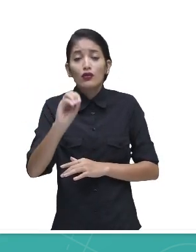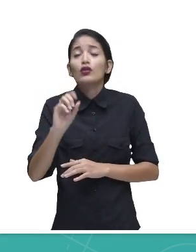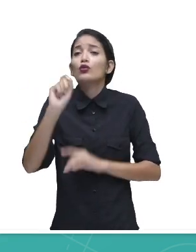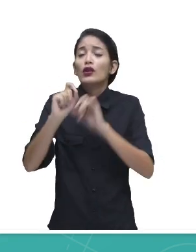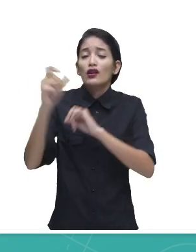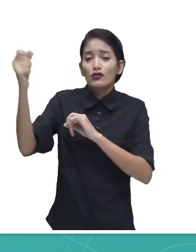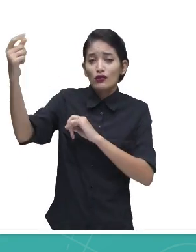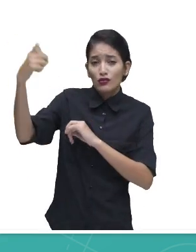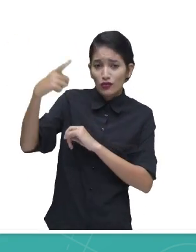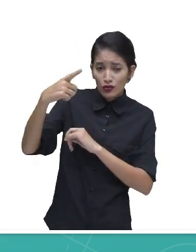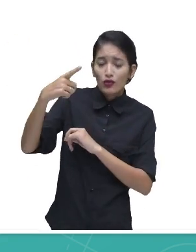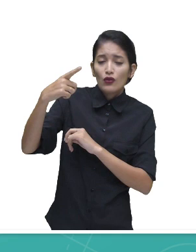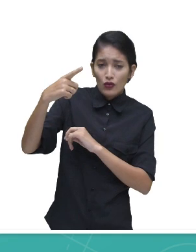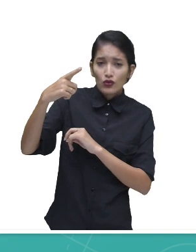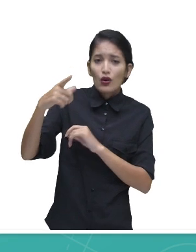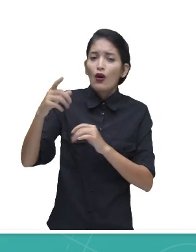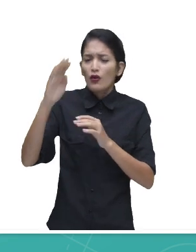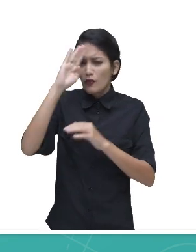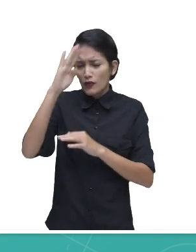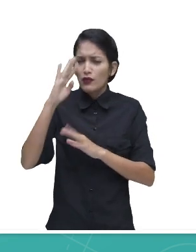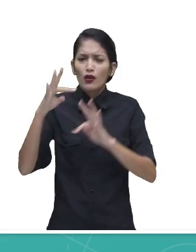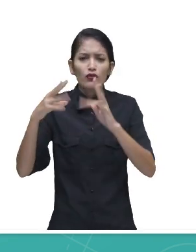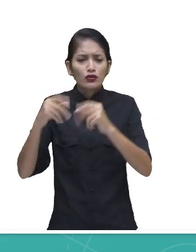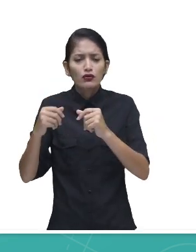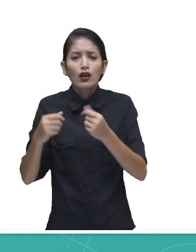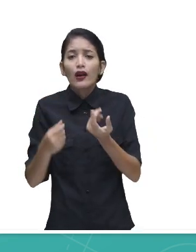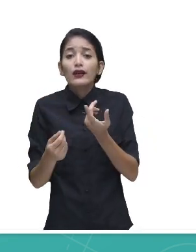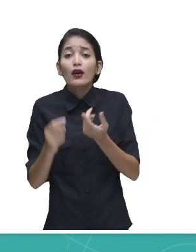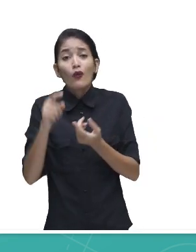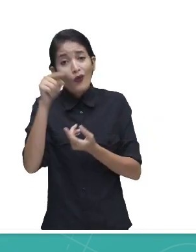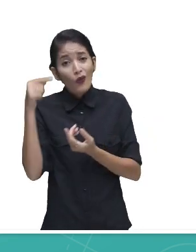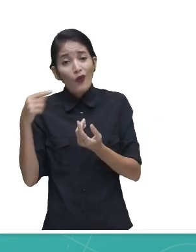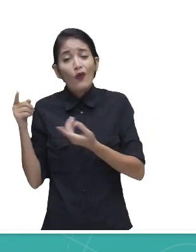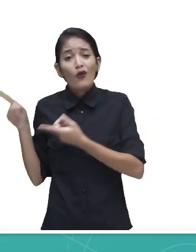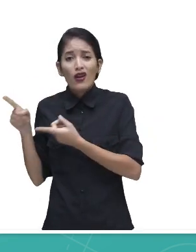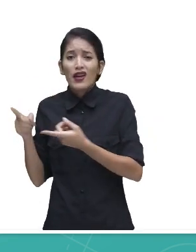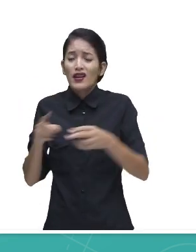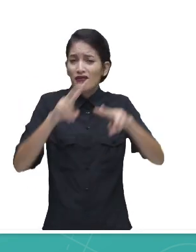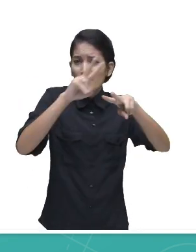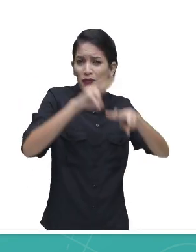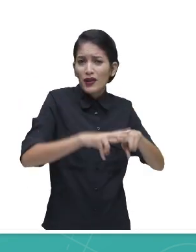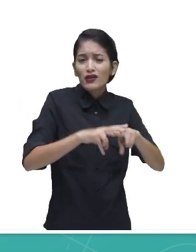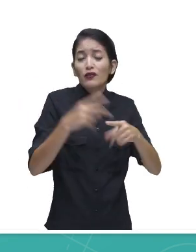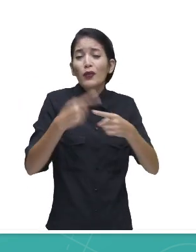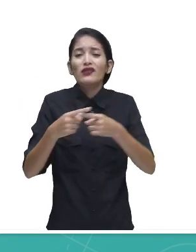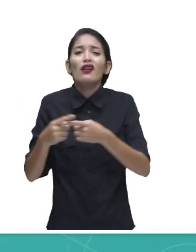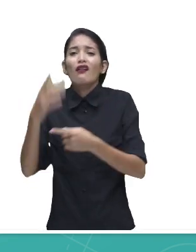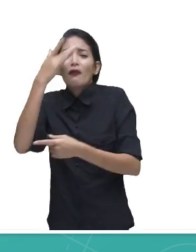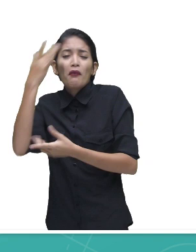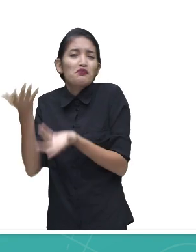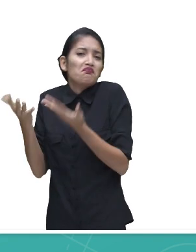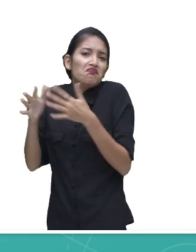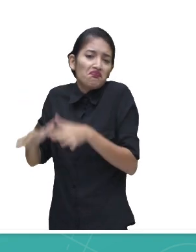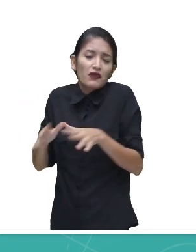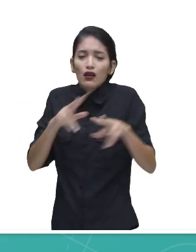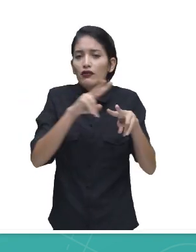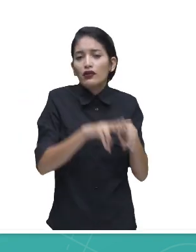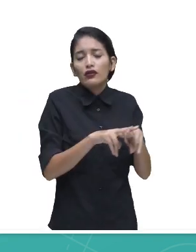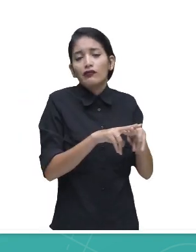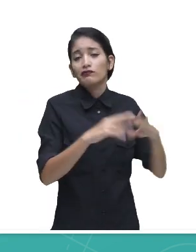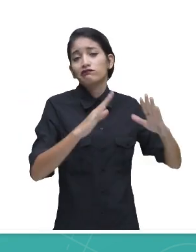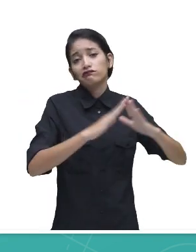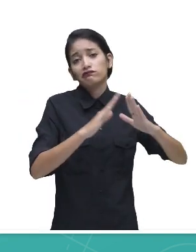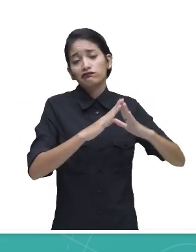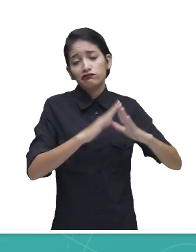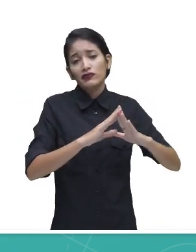em prisão domiciliar porque as pessoas não gostavam do que ele falava, né? E ele ficou preso na casa dele